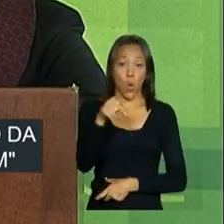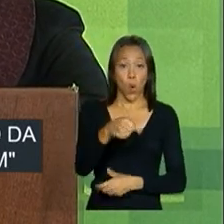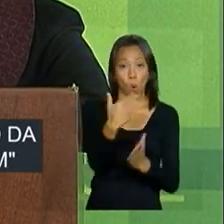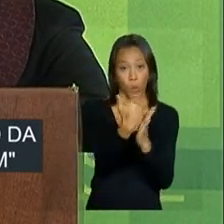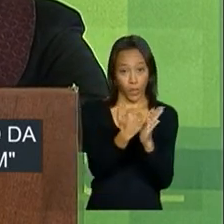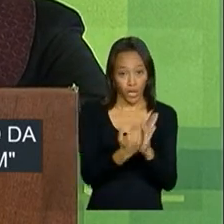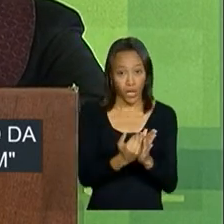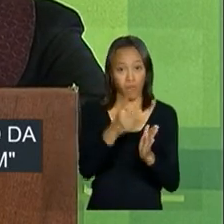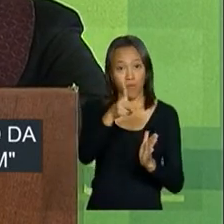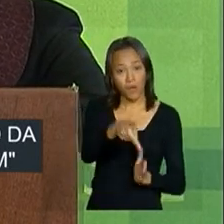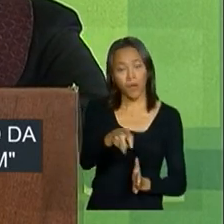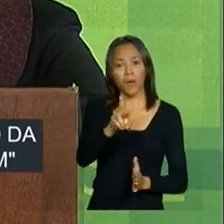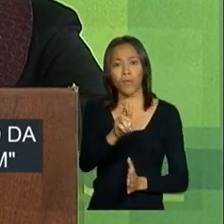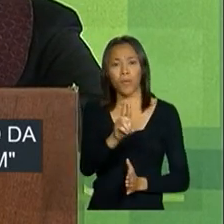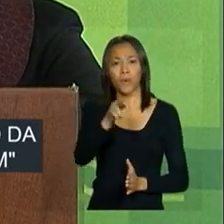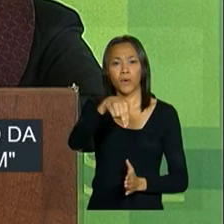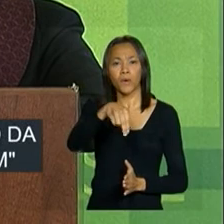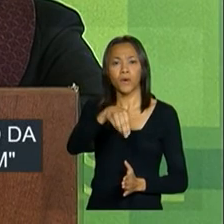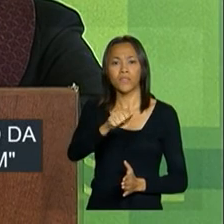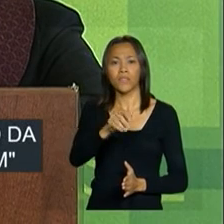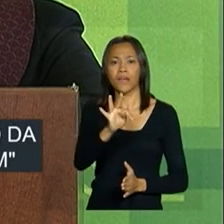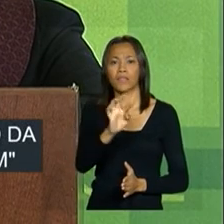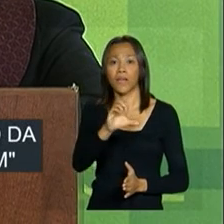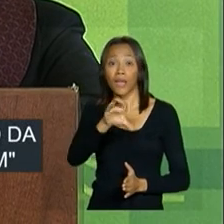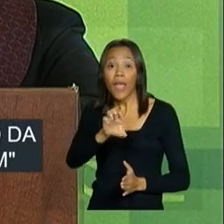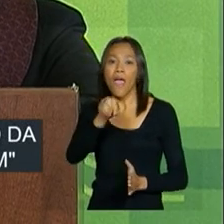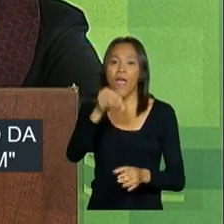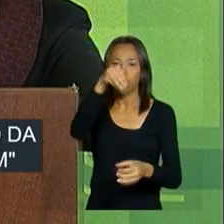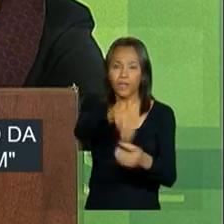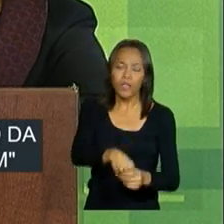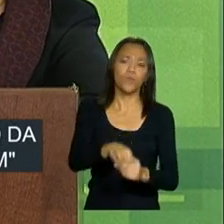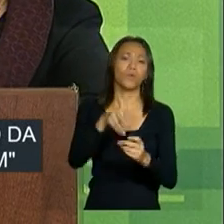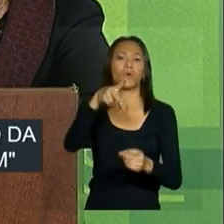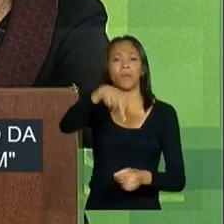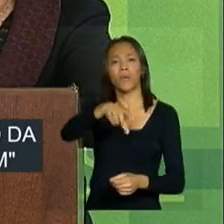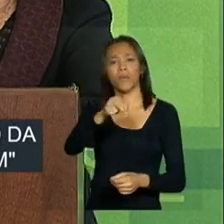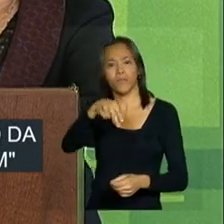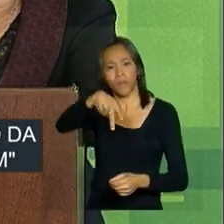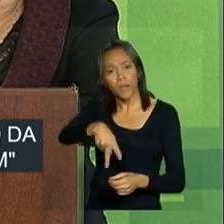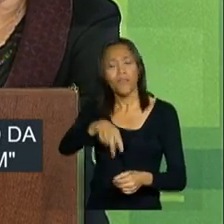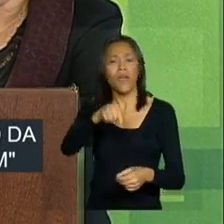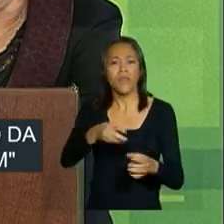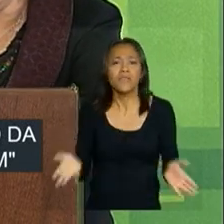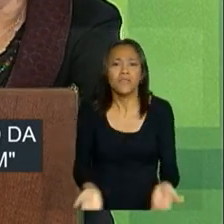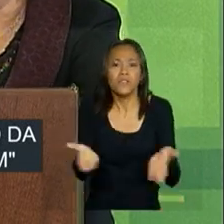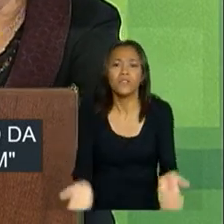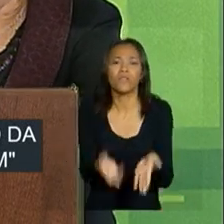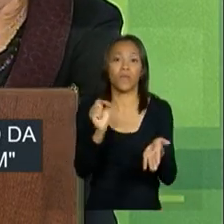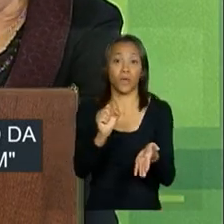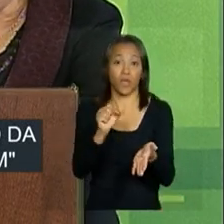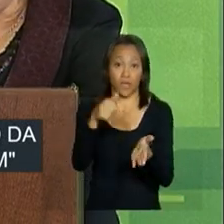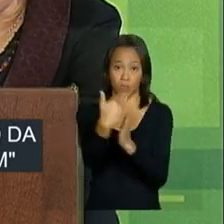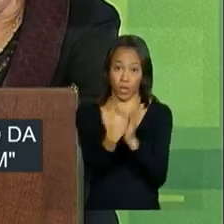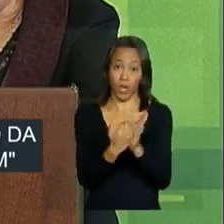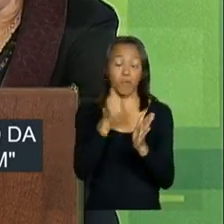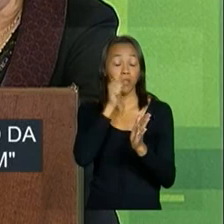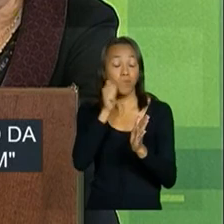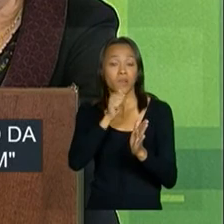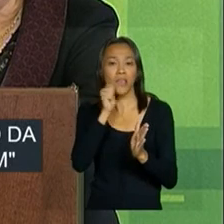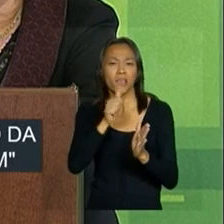miséria é uma das linhas de ação inseridas no pnpm com o objetivo de incentivar as mulheres o